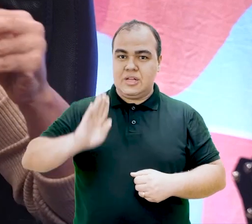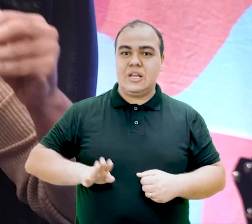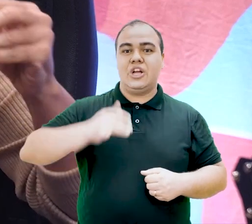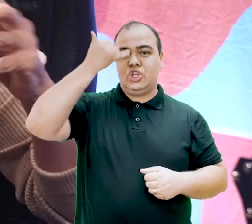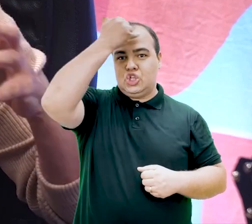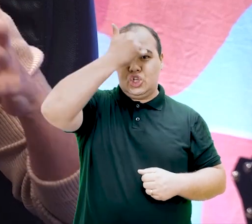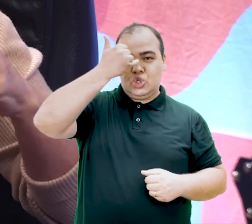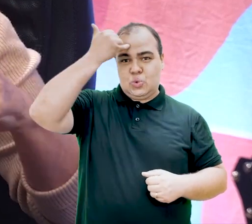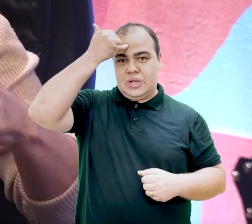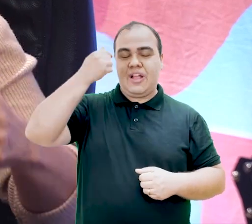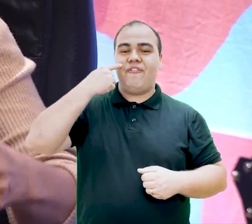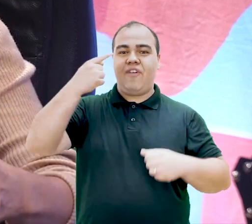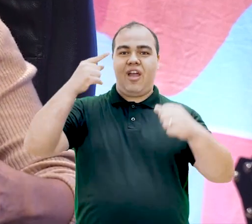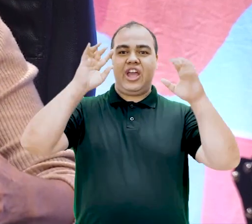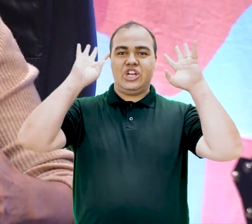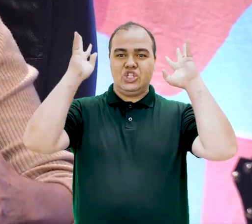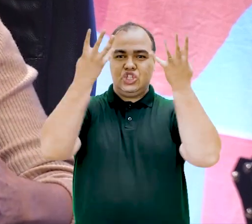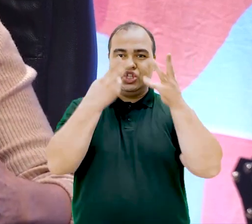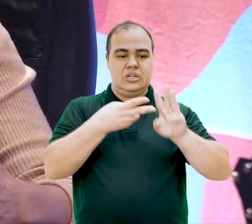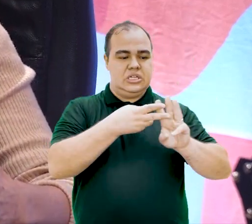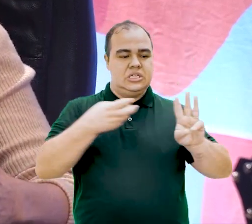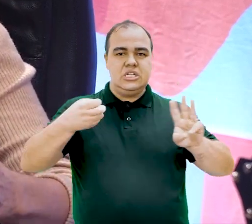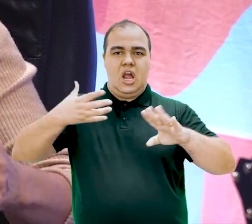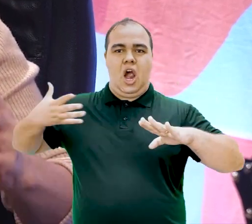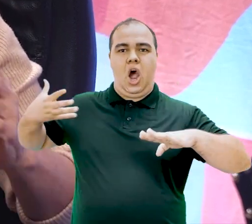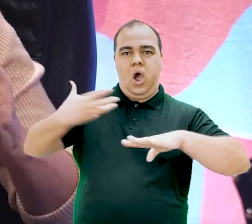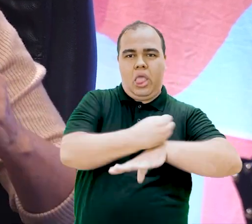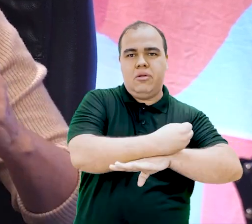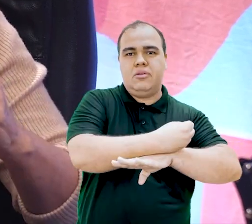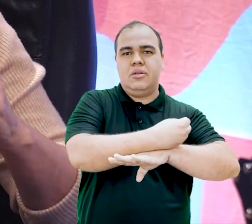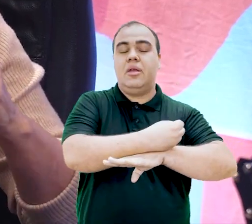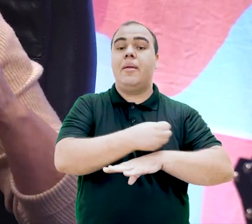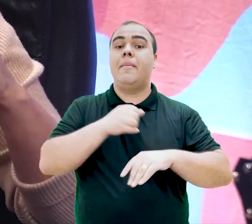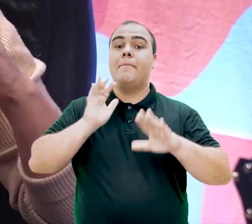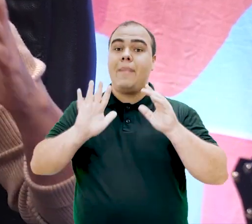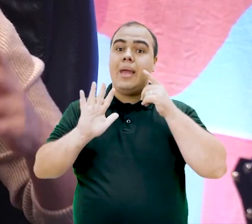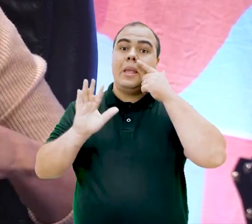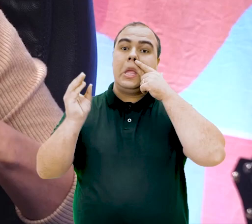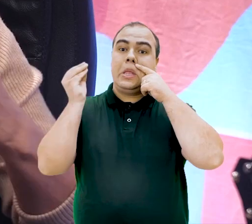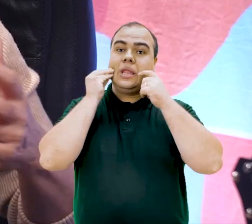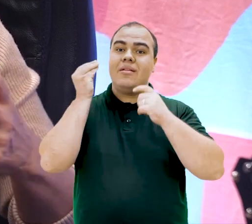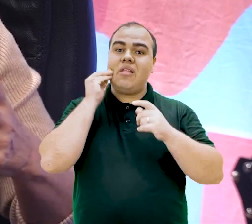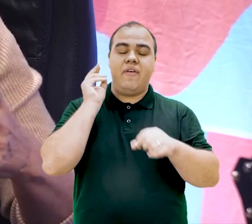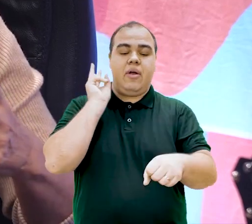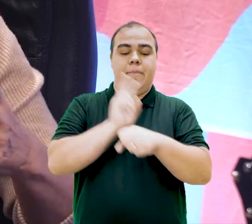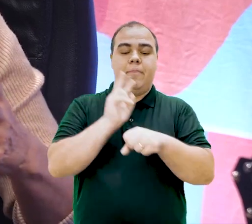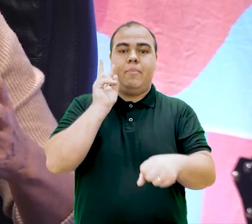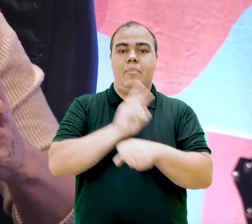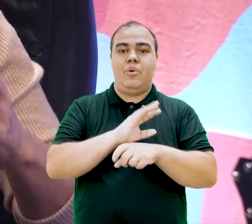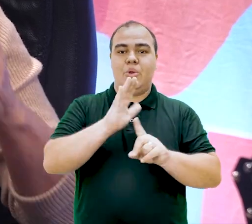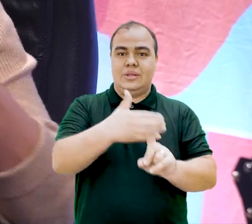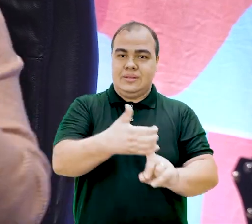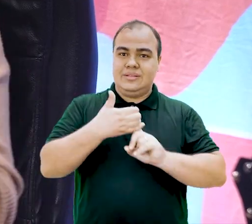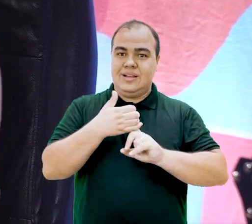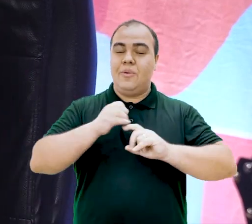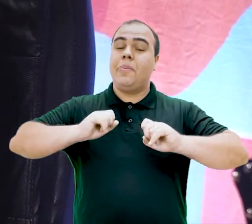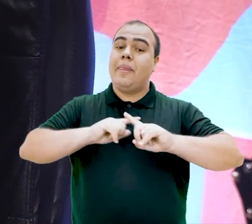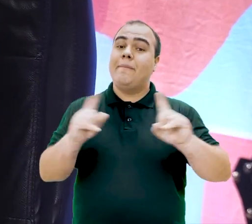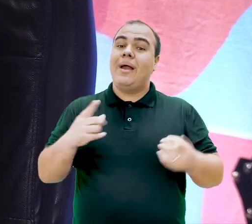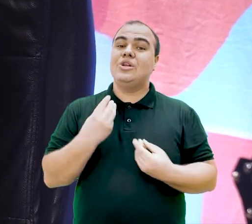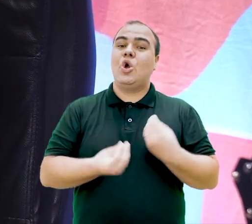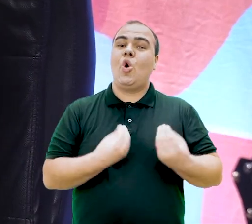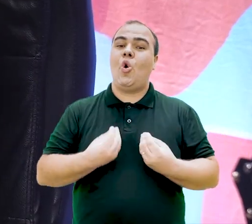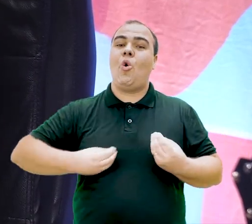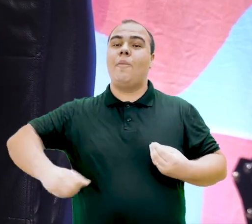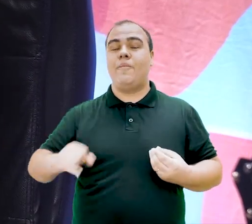apesar do grande massacre indígena que a gente teve no Brasil eles ainda tentavam ter um tipo de proteção mas o modo como